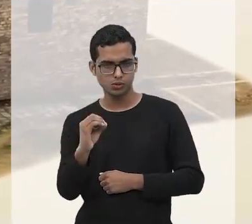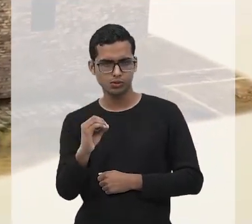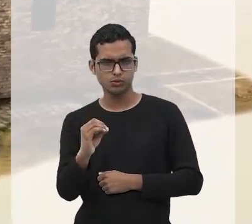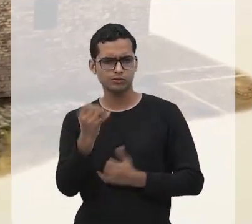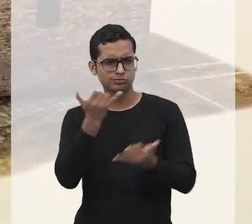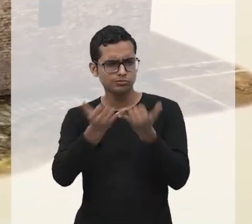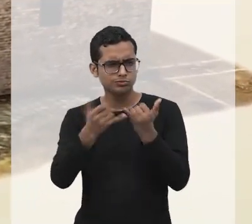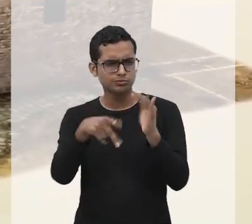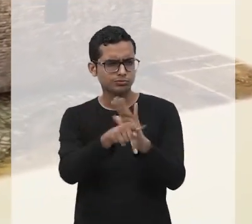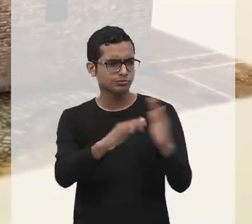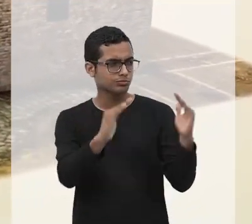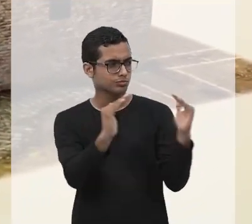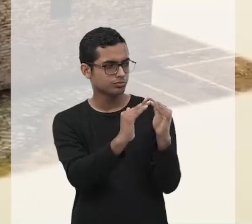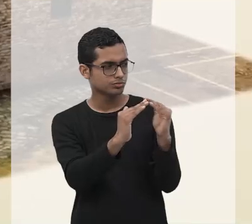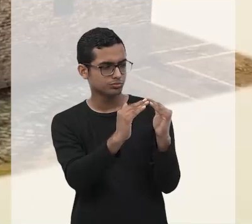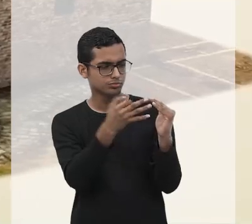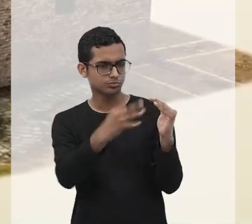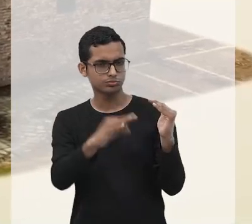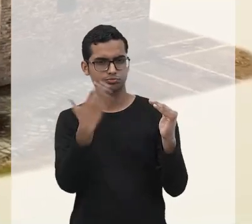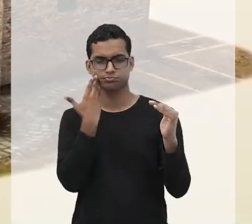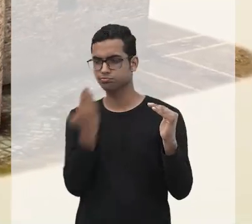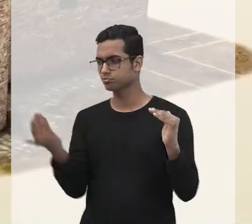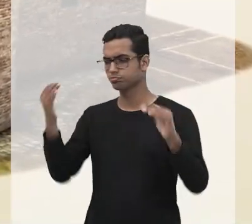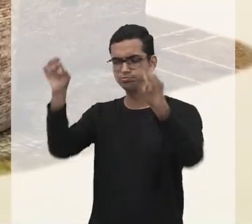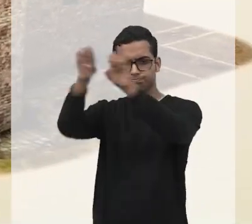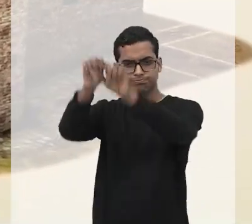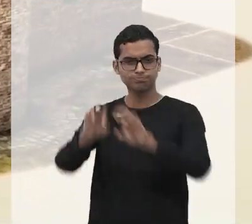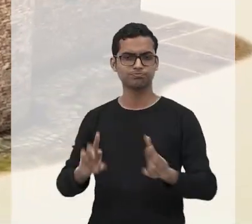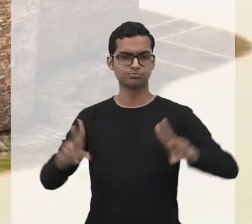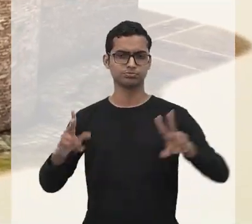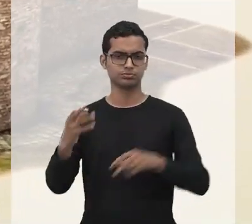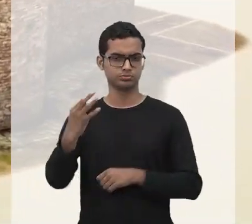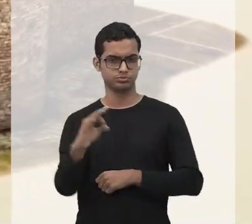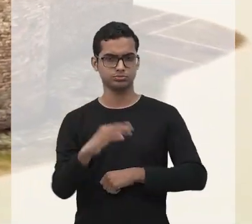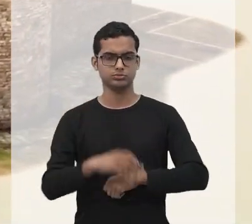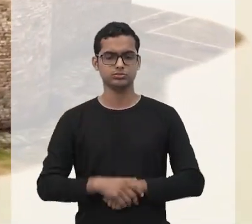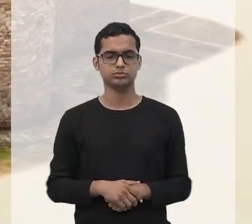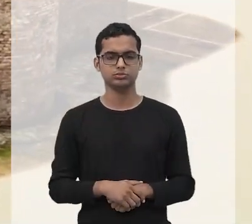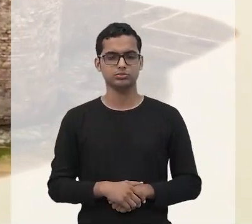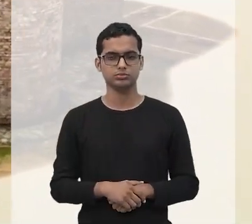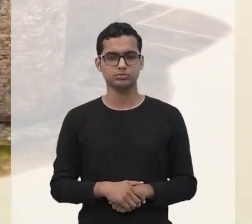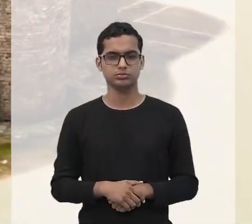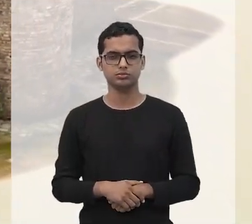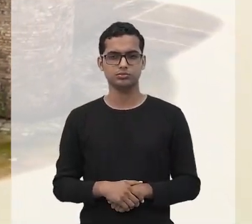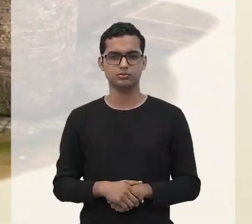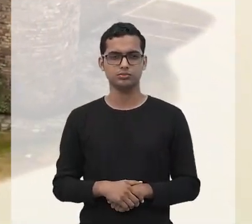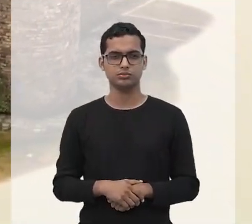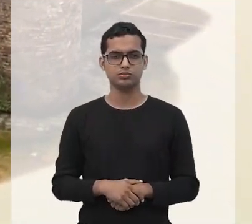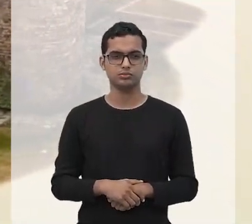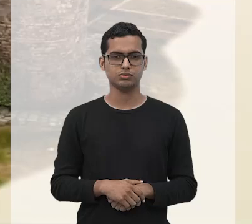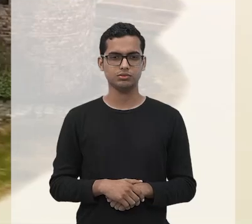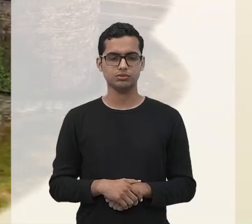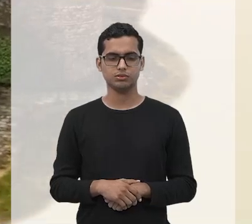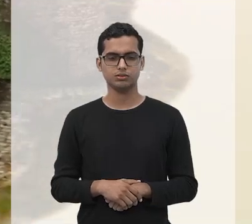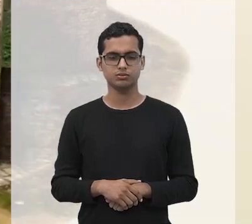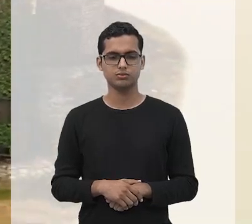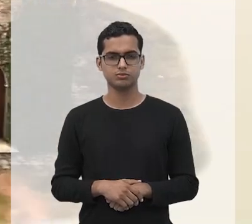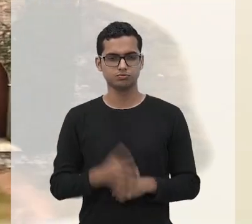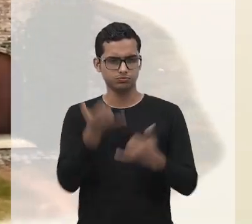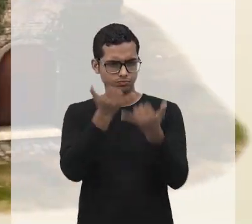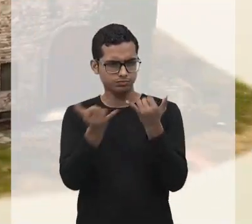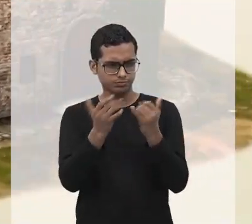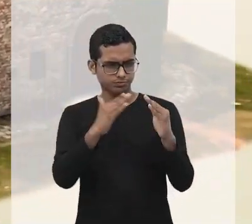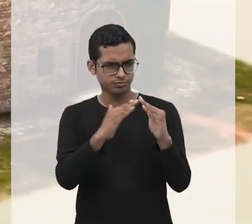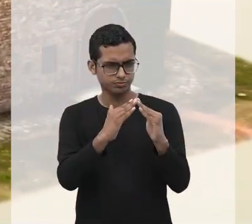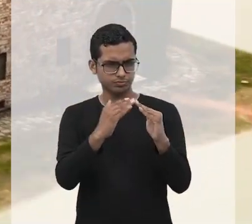gente? Já é um teatro com uma estrutura diferente. Olha só, ele é todo fechadinho, ele parece uma casinha.